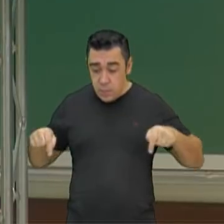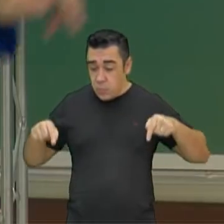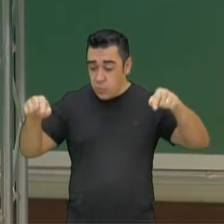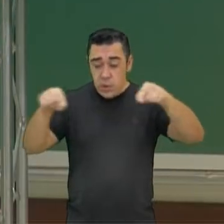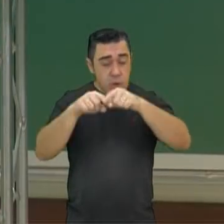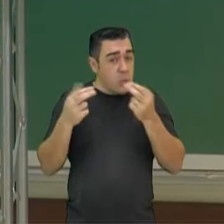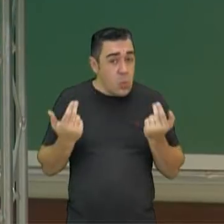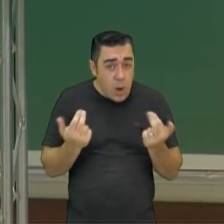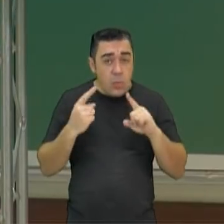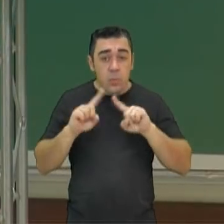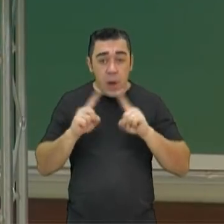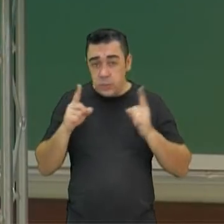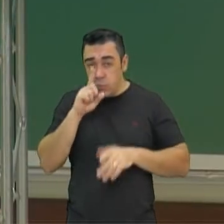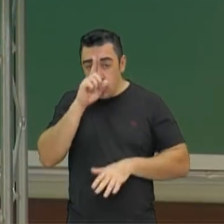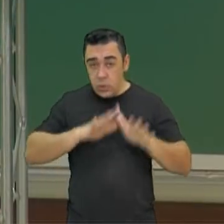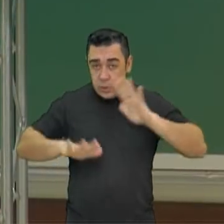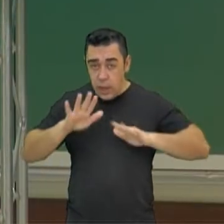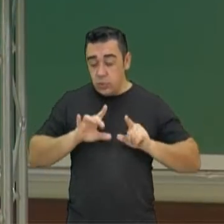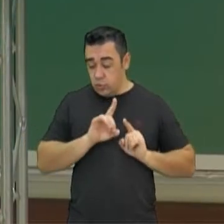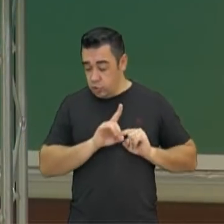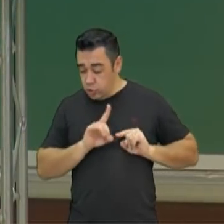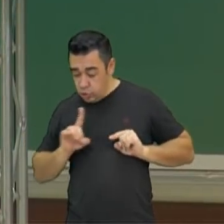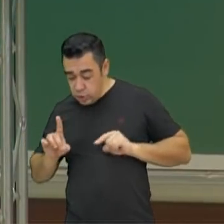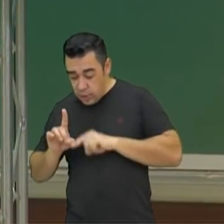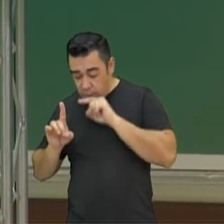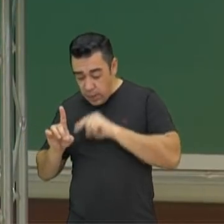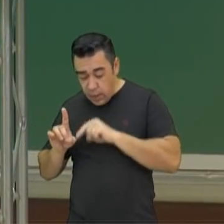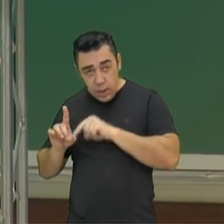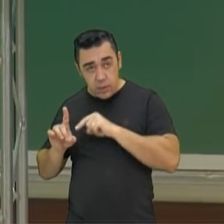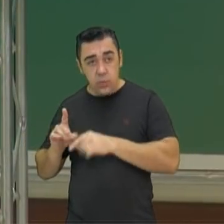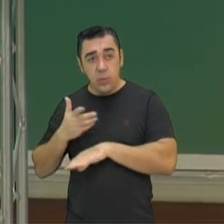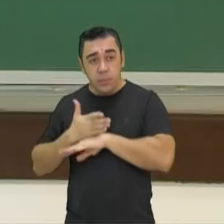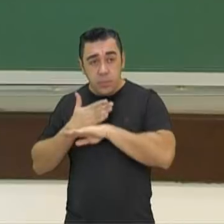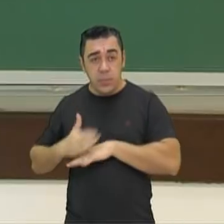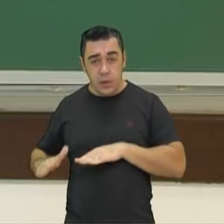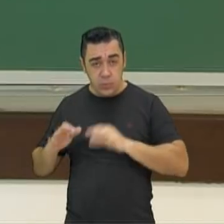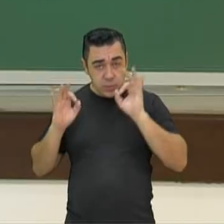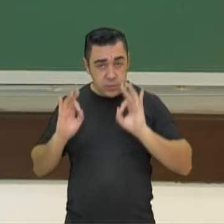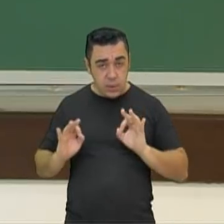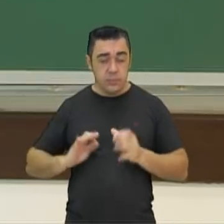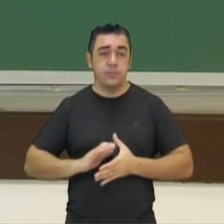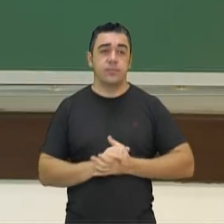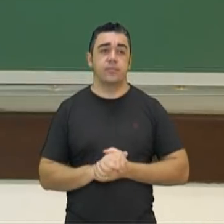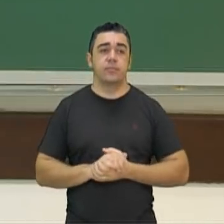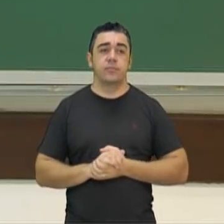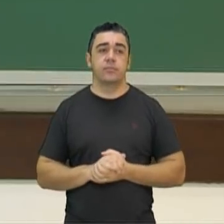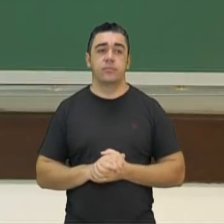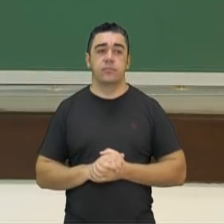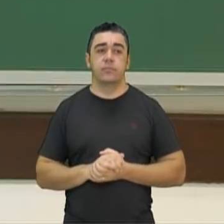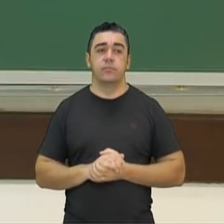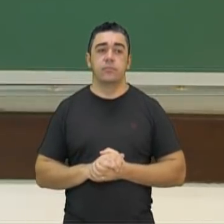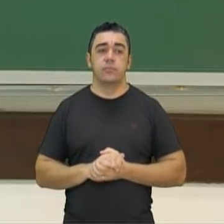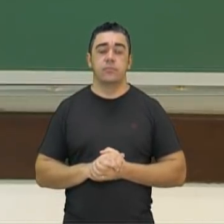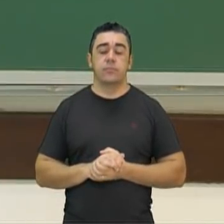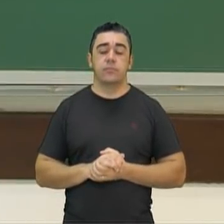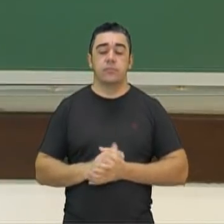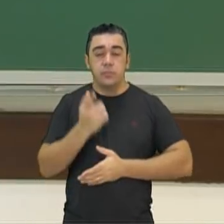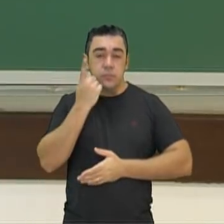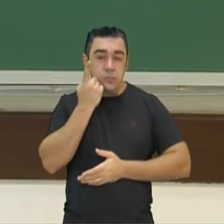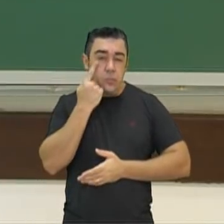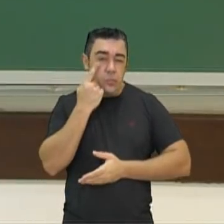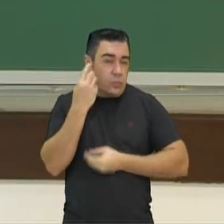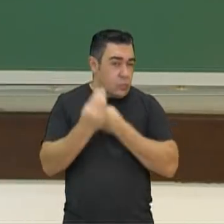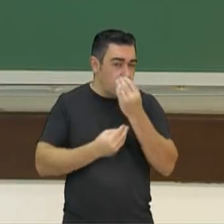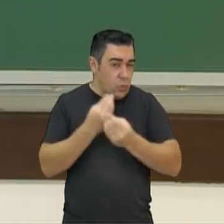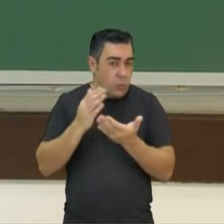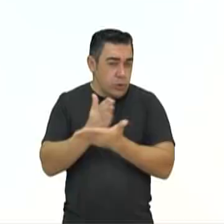essa especificação. Lado direito, a casinha branca. Ok? Isso não pode esquecer, né? Vamos ver como é que o tabuleiro